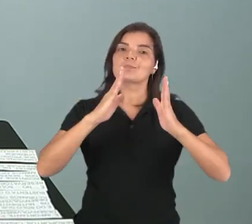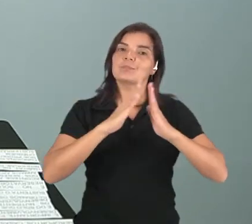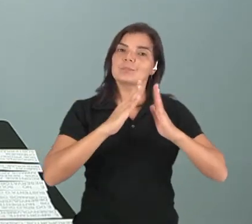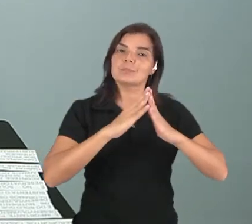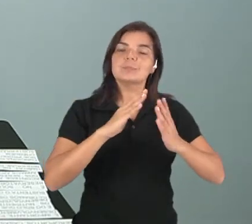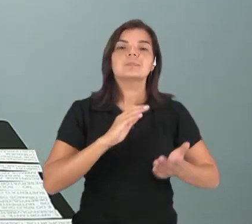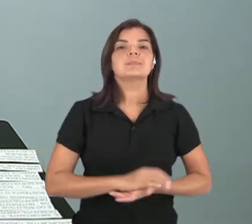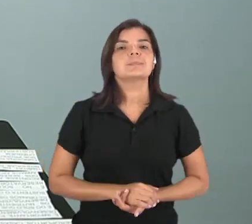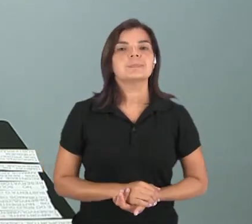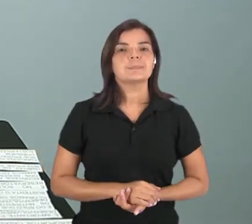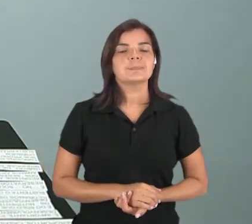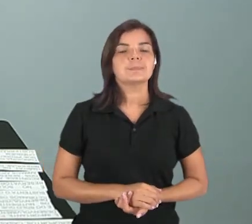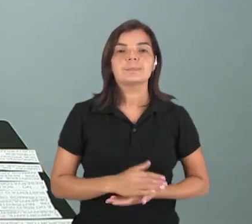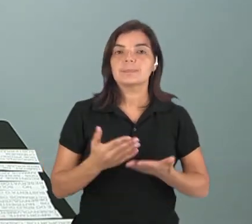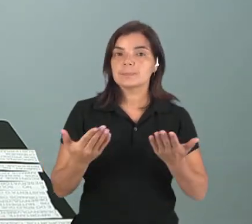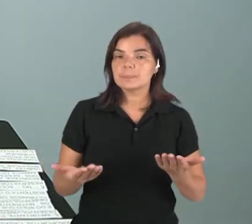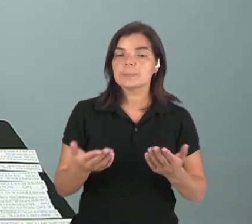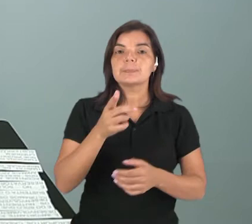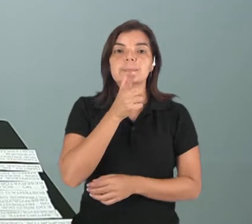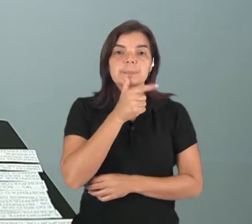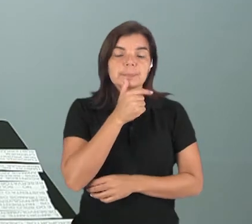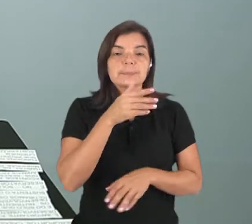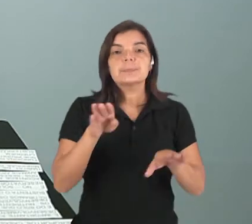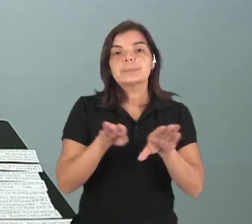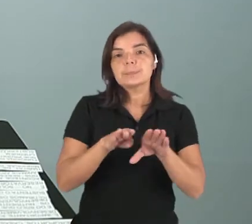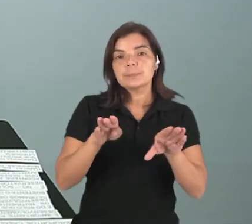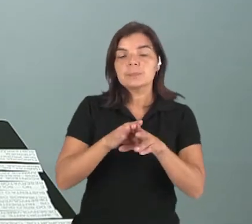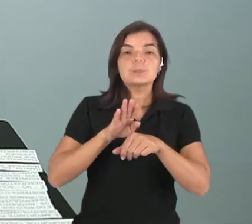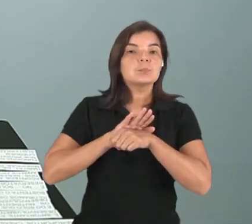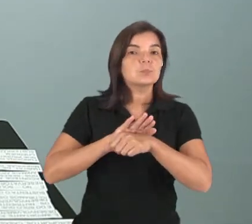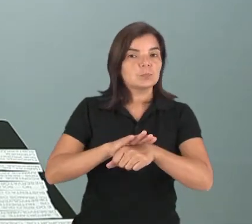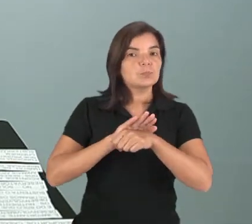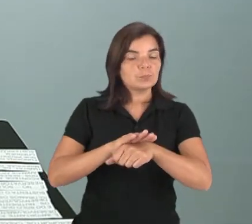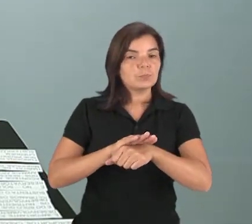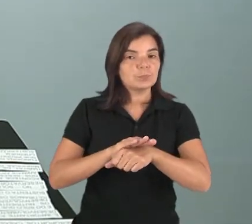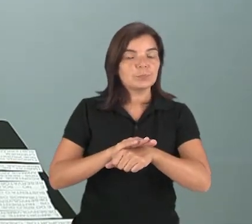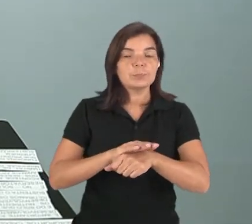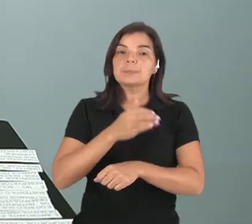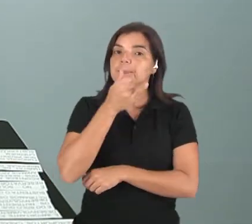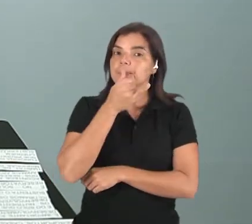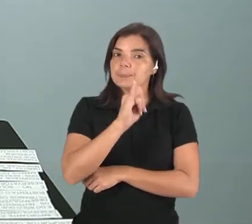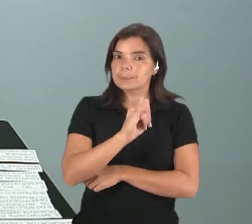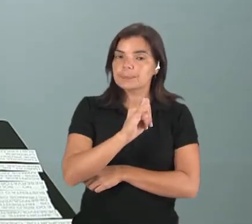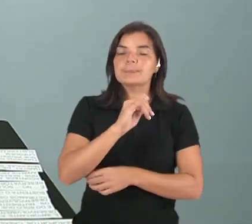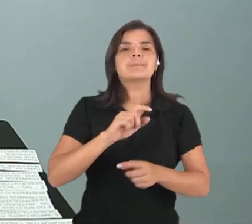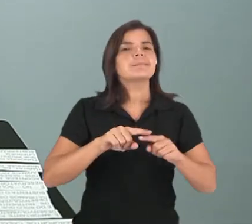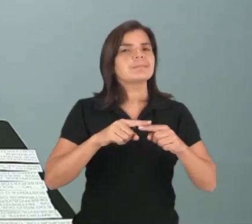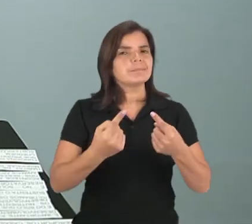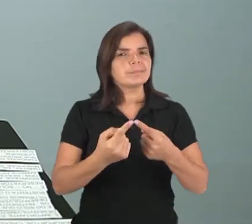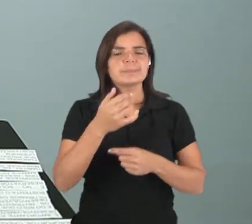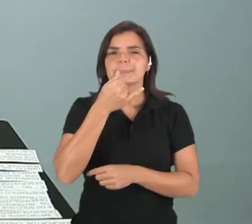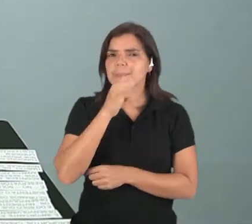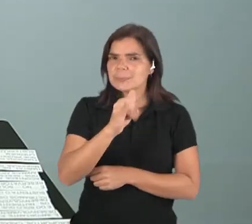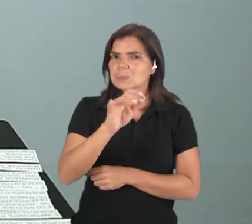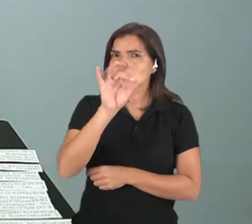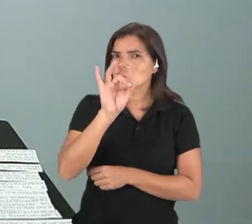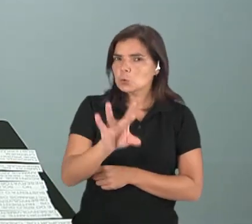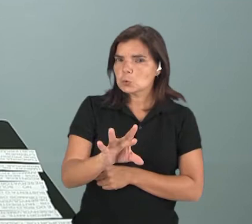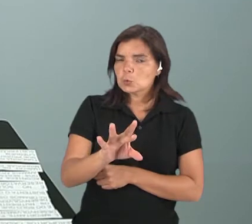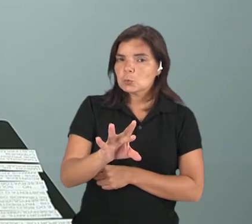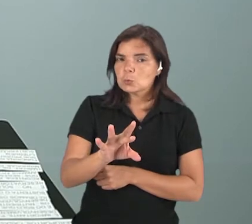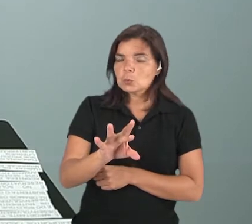tá? Então, assim, a água também contribui para a produção de energia. Mas a energia vem só